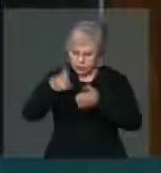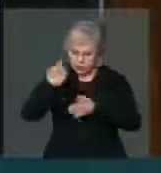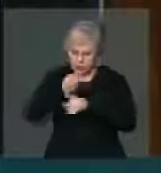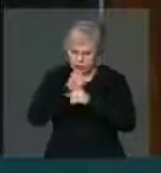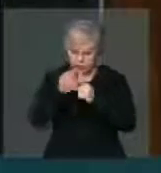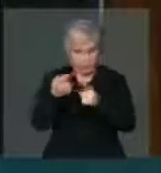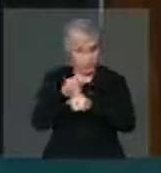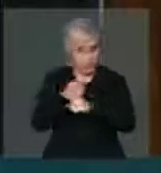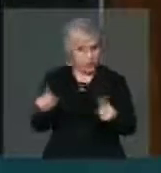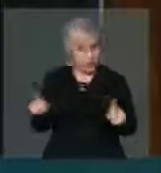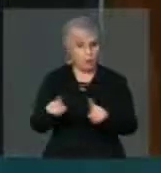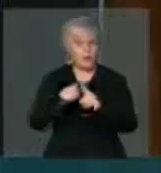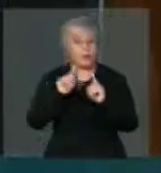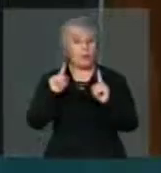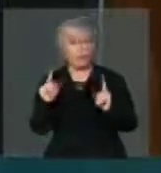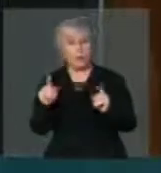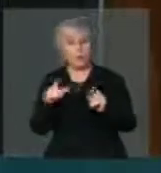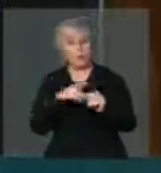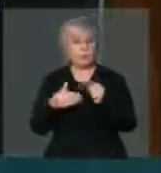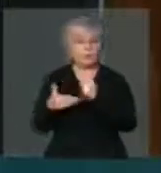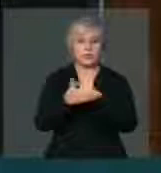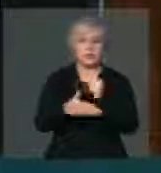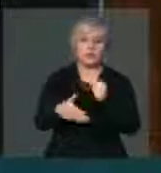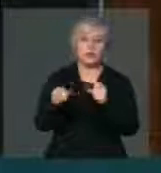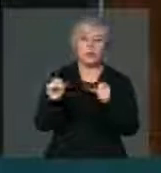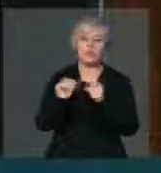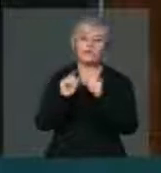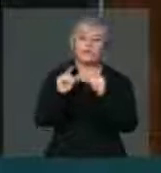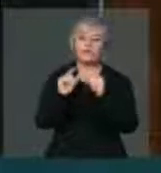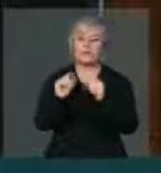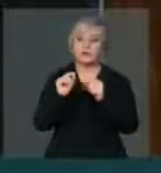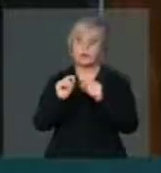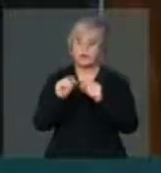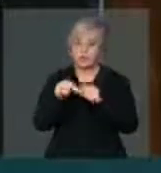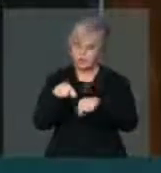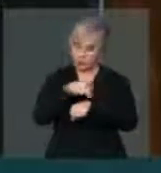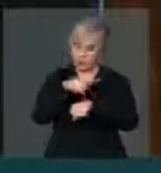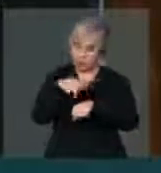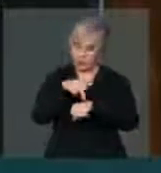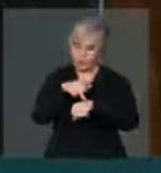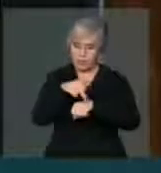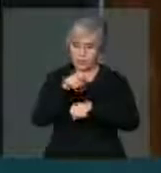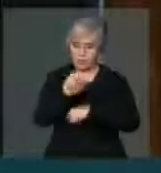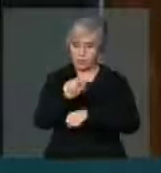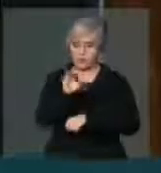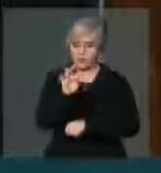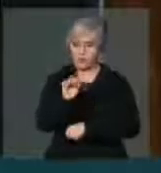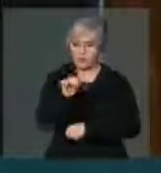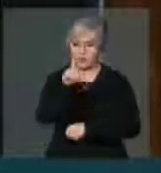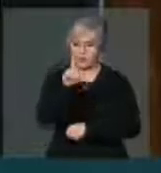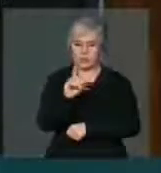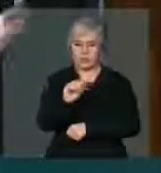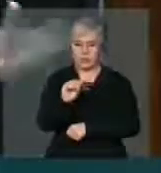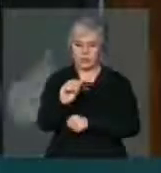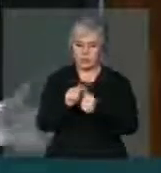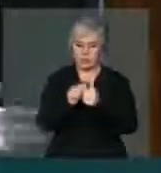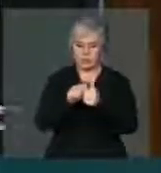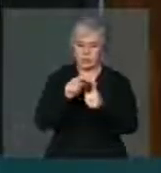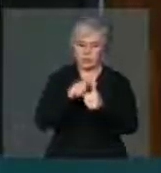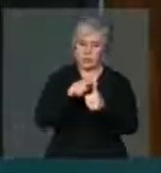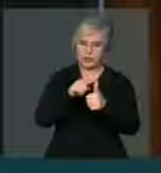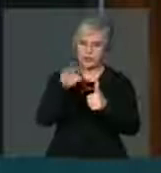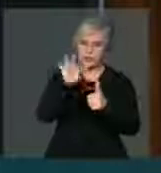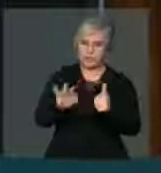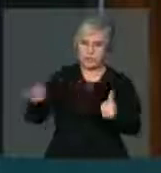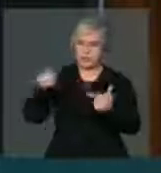sociais, mas fundamentalmente de fazer com que o Estado, e aí reúno no Estado os governos federais, estaduais